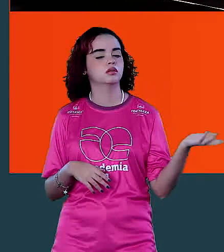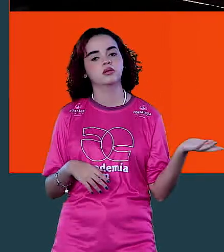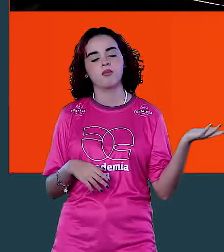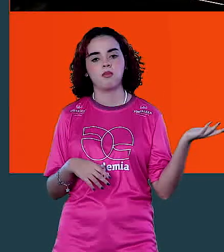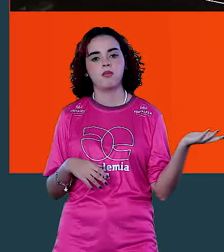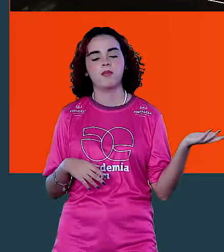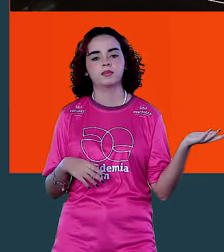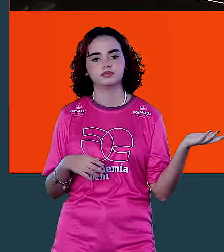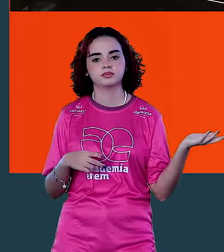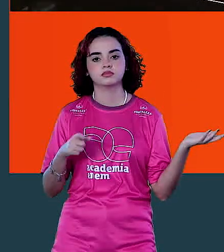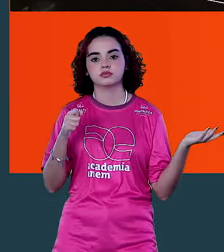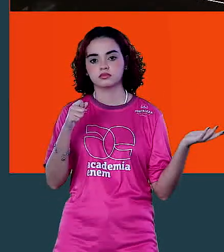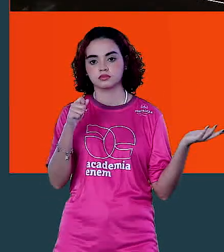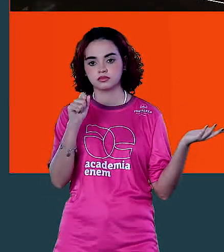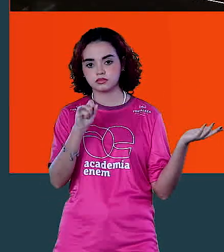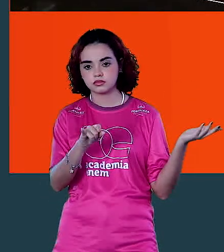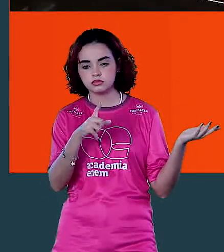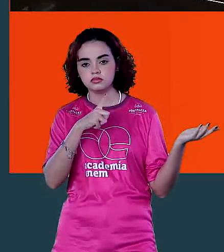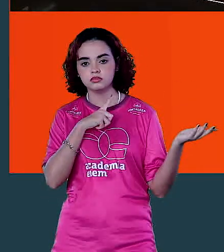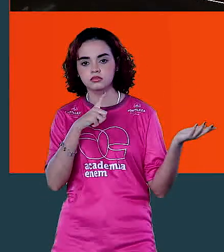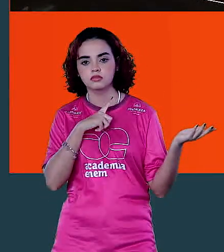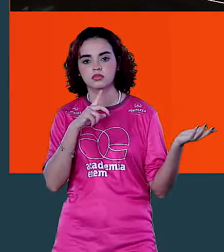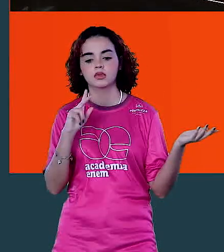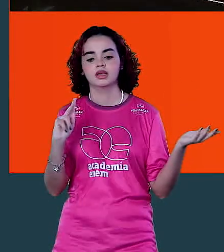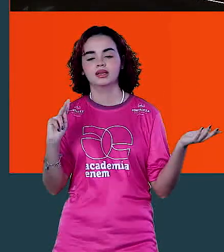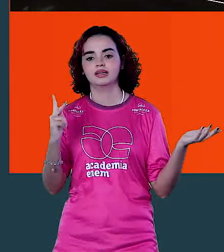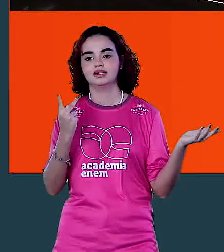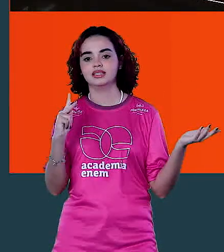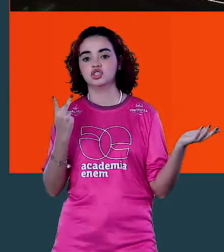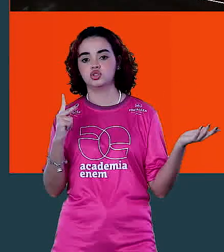Se a tua molécula tiver o hidrogênio